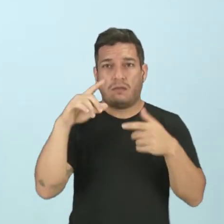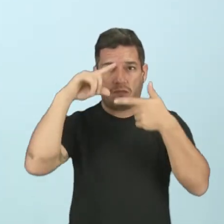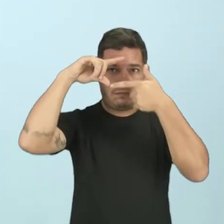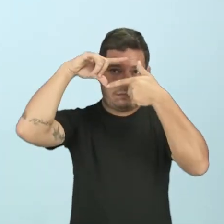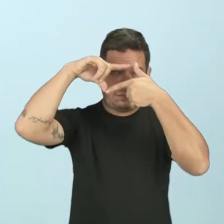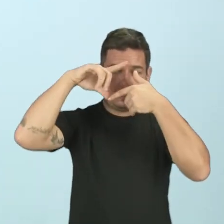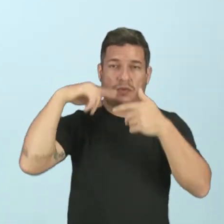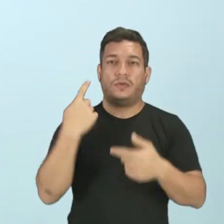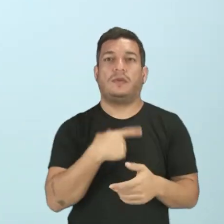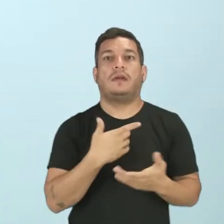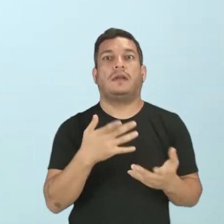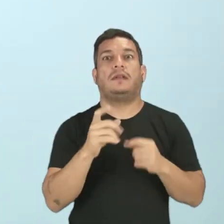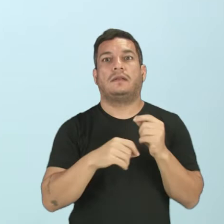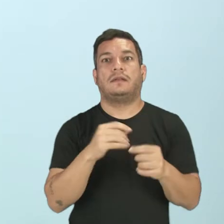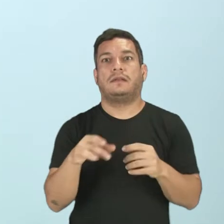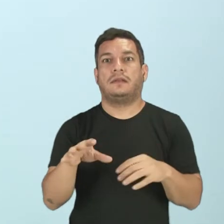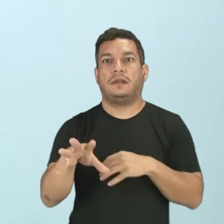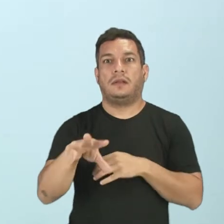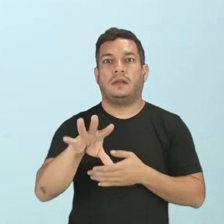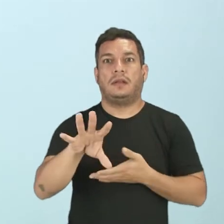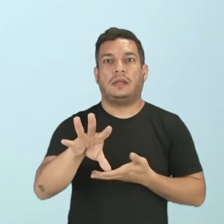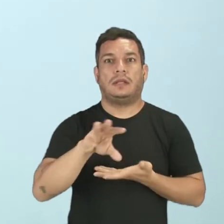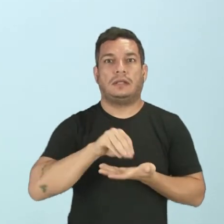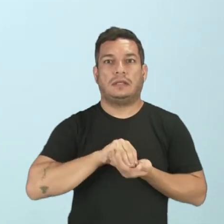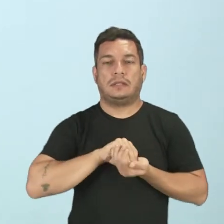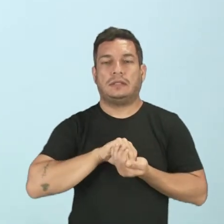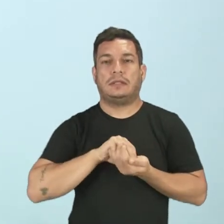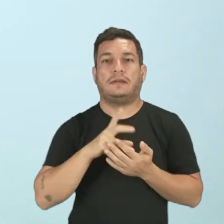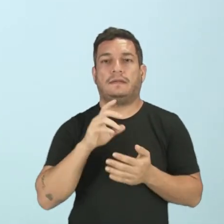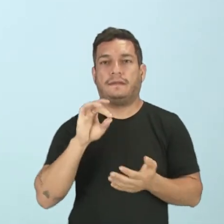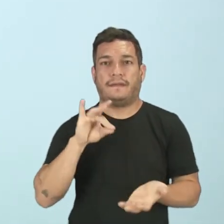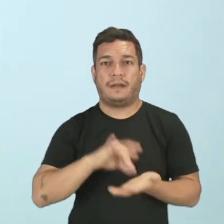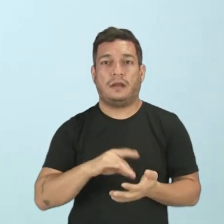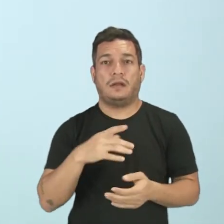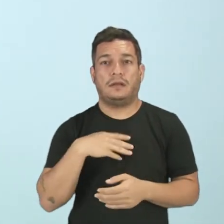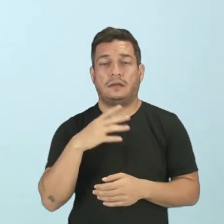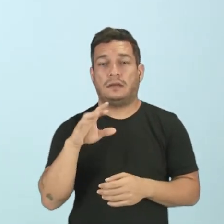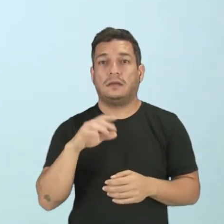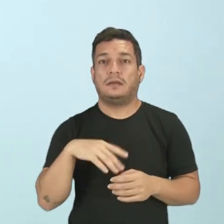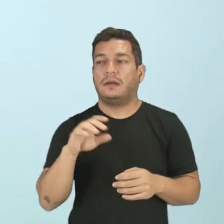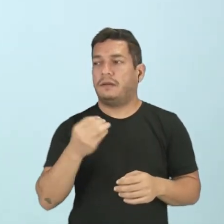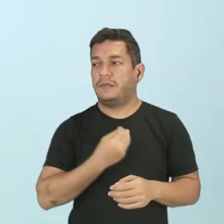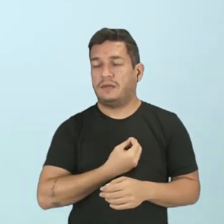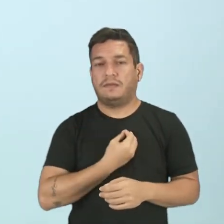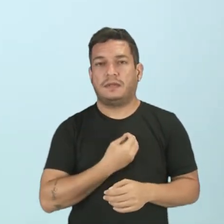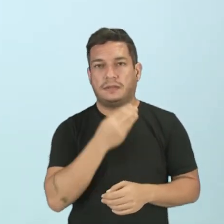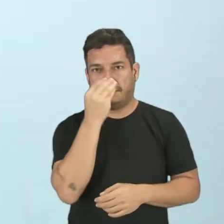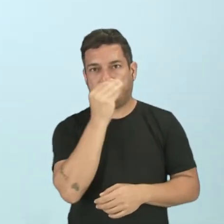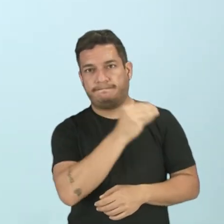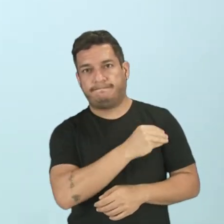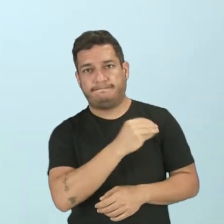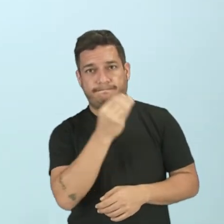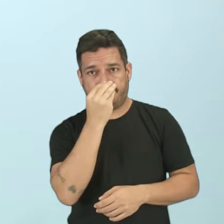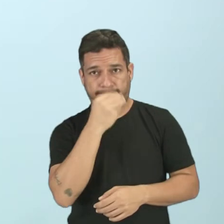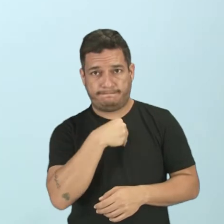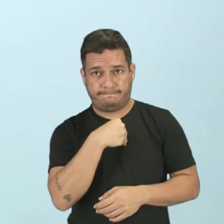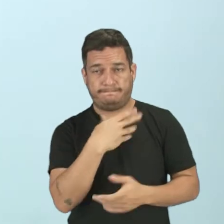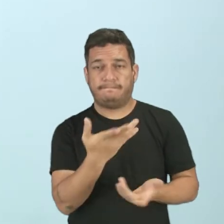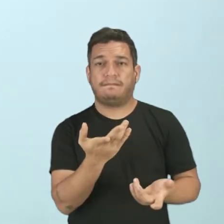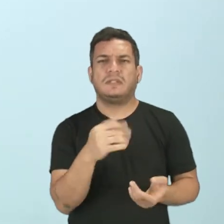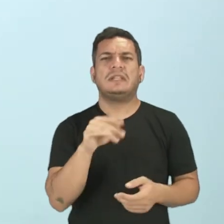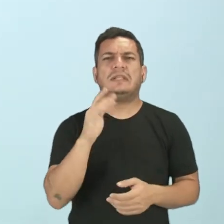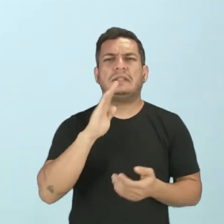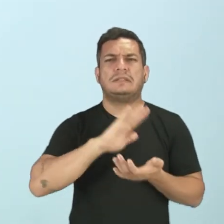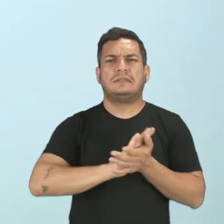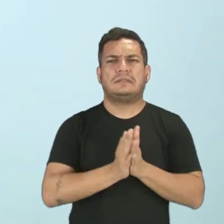acaba querendo viver a novela como se ela fosse a vida real, e deixando a vida real de lado. Aí ele diz, quem matou o meu cérebro? Quer dizer,